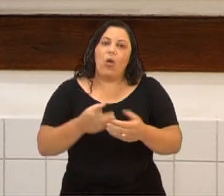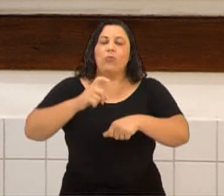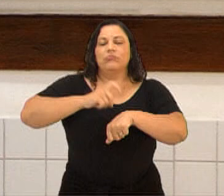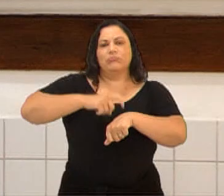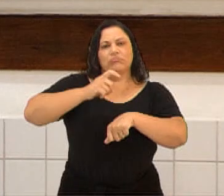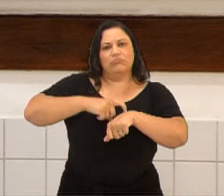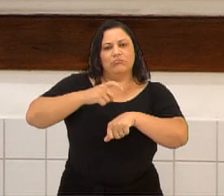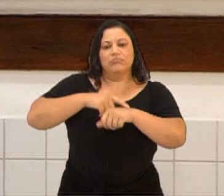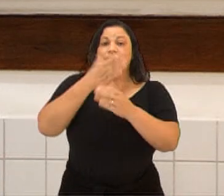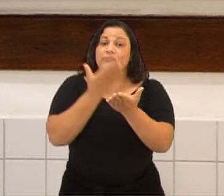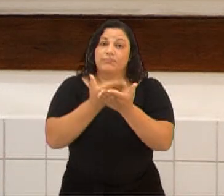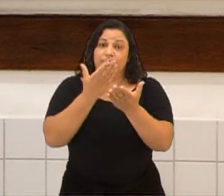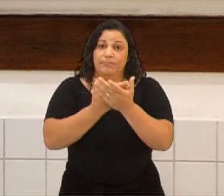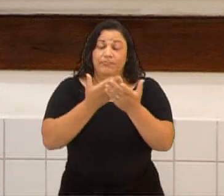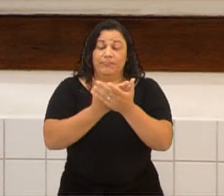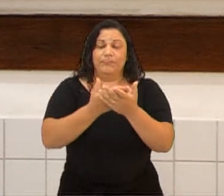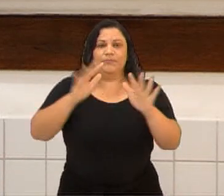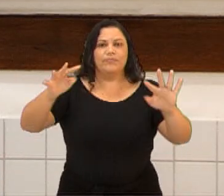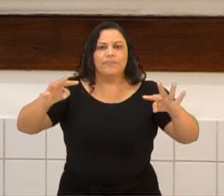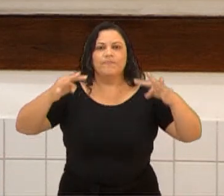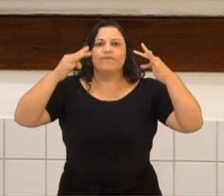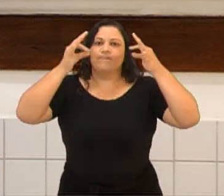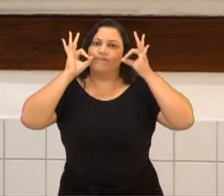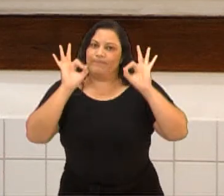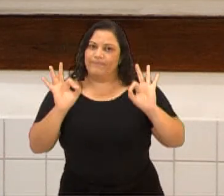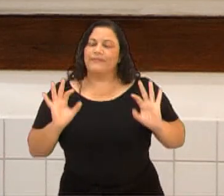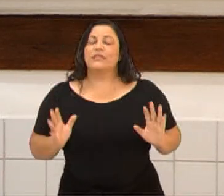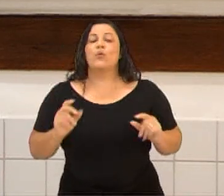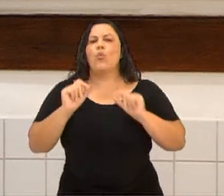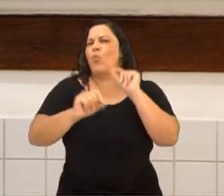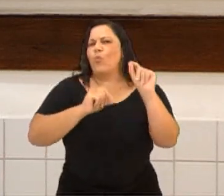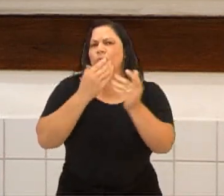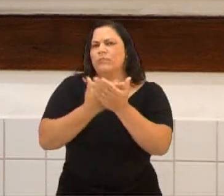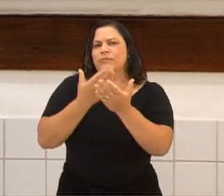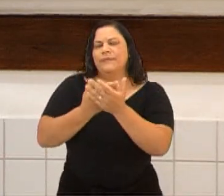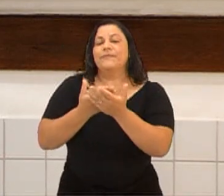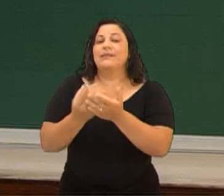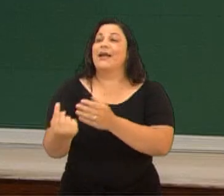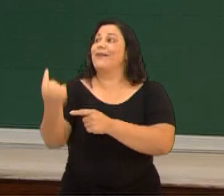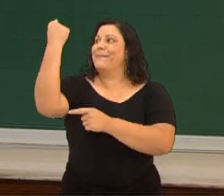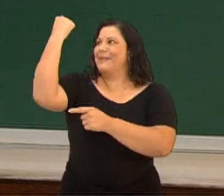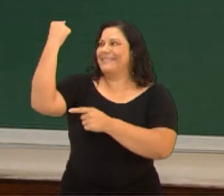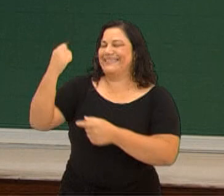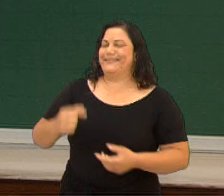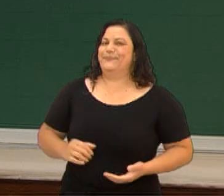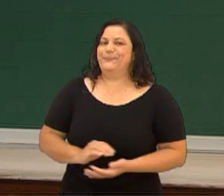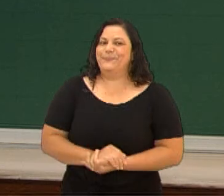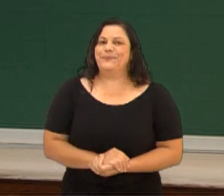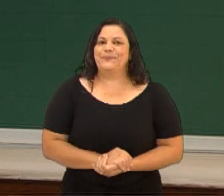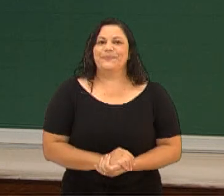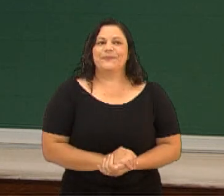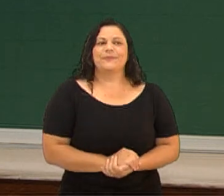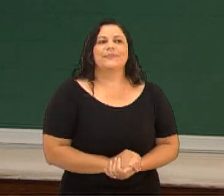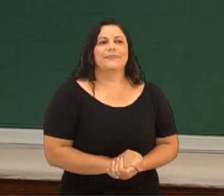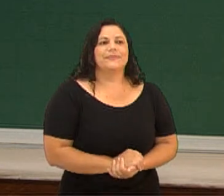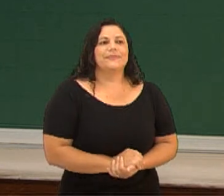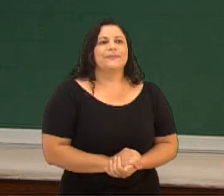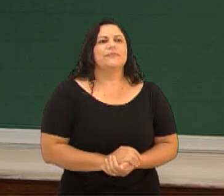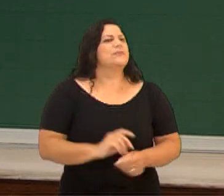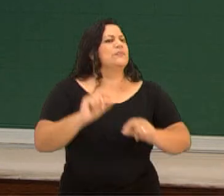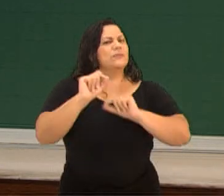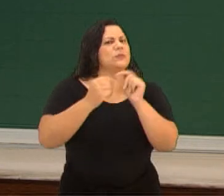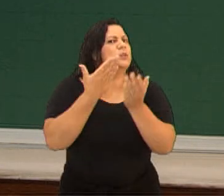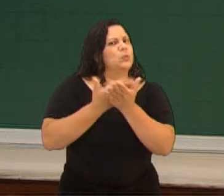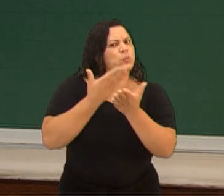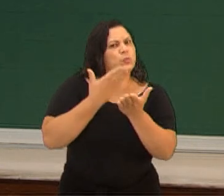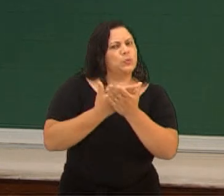momento de prestar atenção. O que nós vimos na aula anterior, prof? Na aula anterior, nós